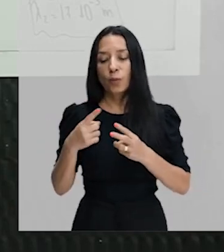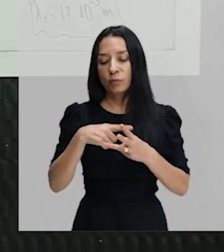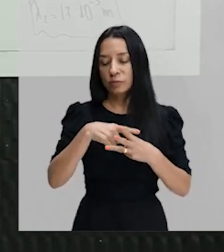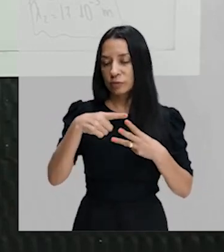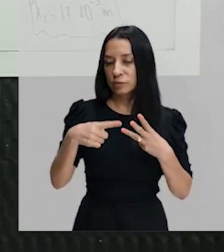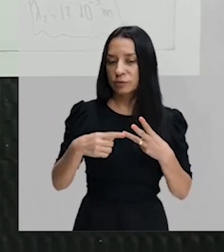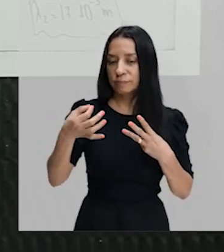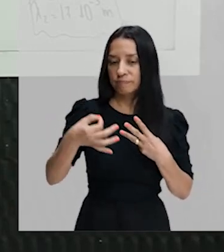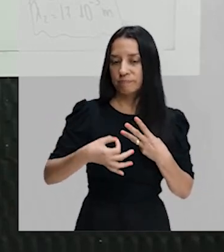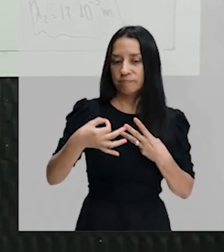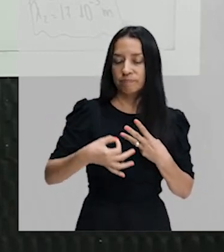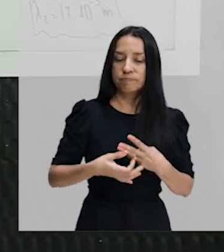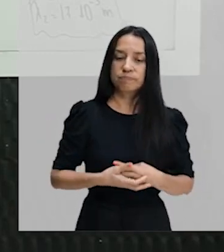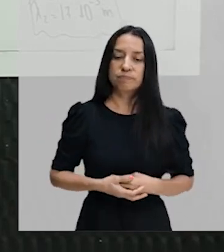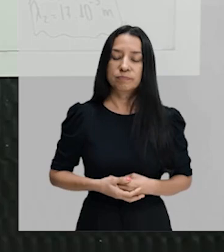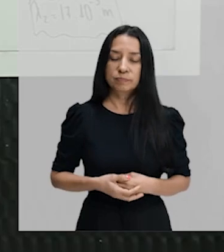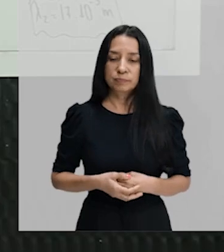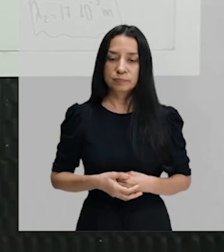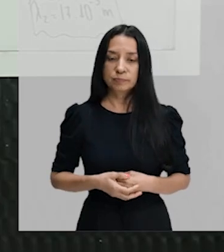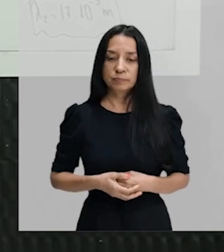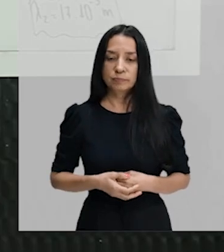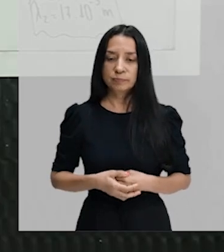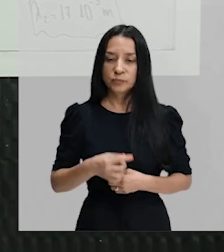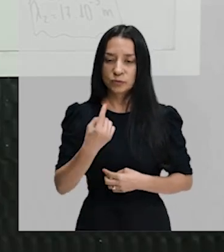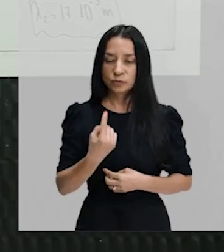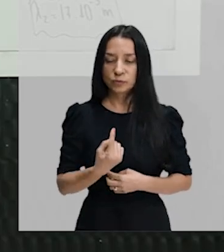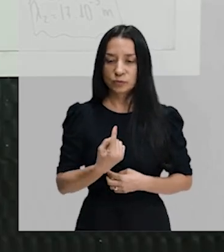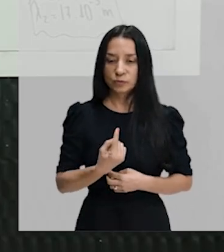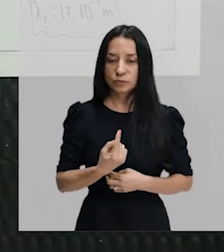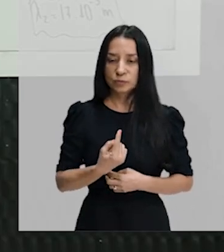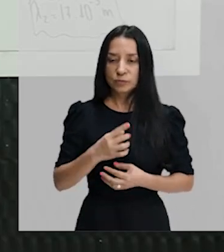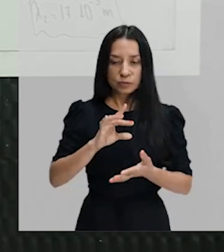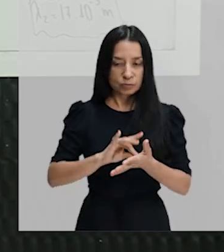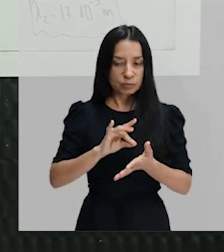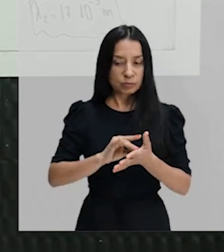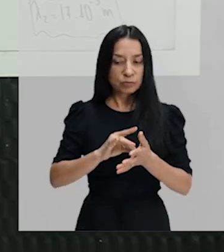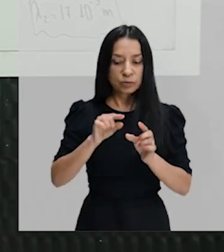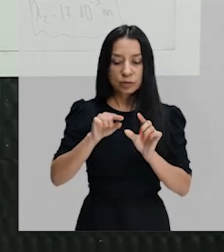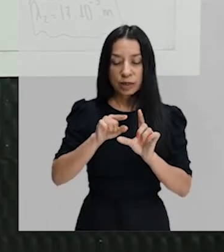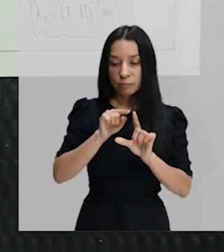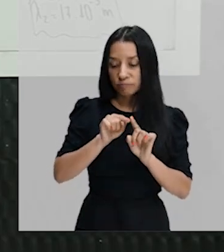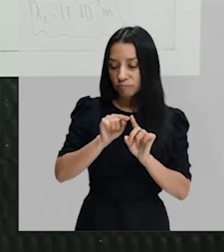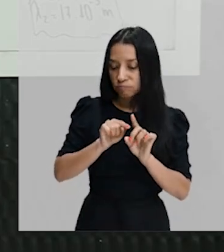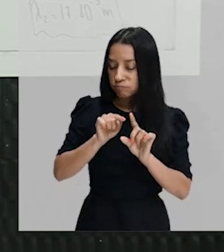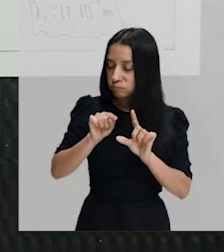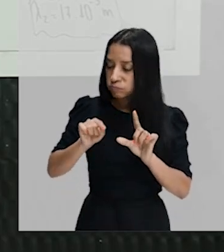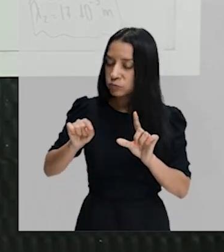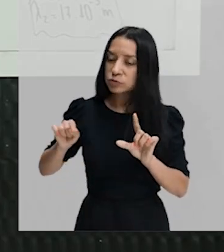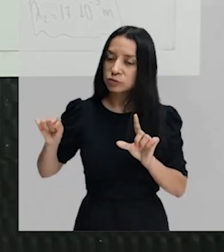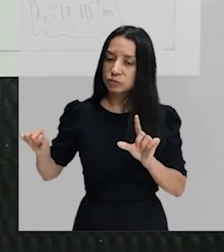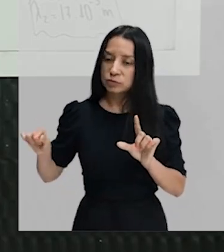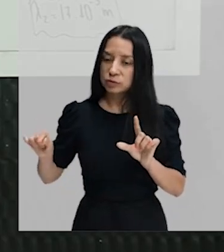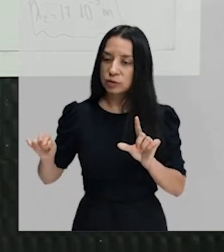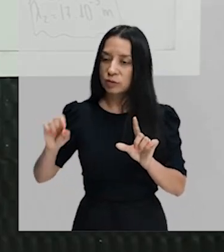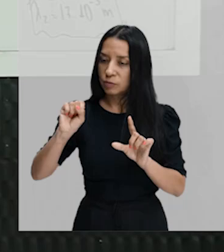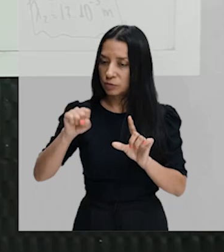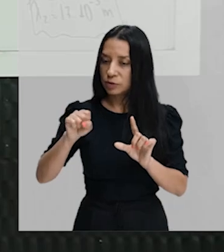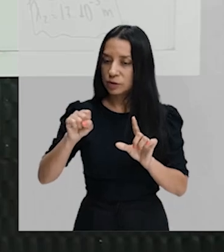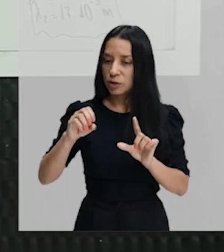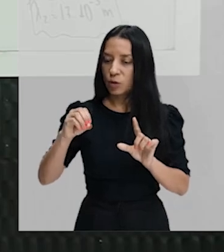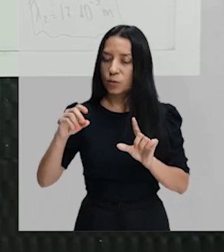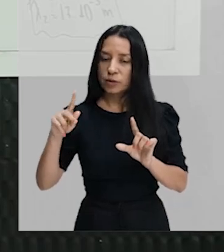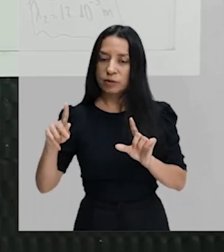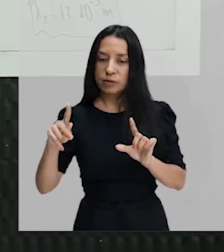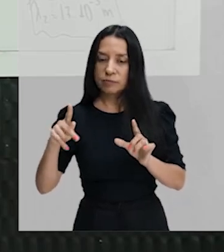três é correto vamos lá no caso da um ele diz realmente que é longitudinal Ok a um é longitudinal